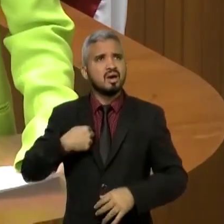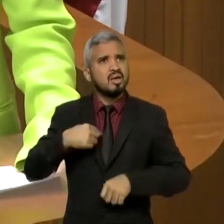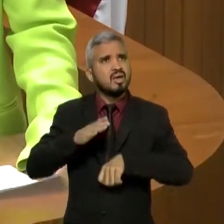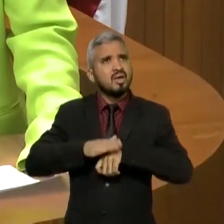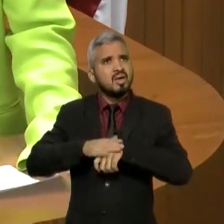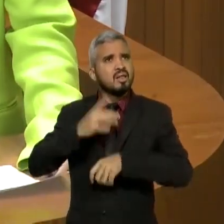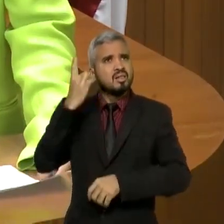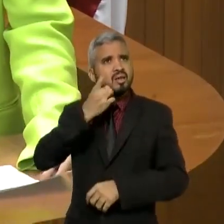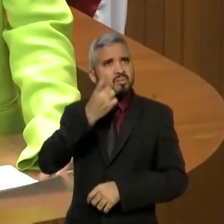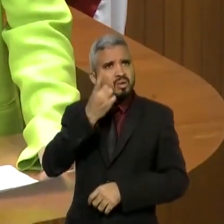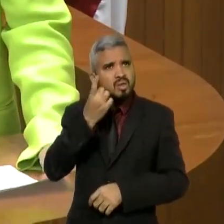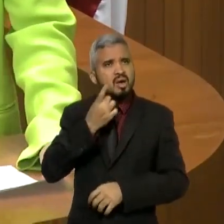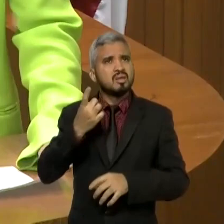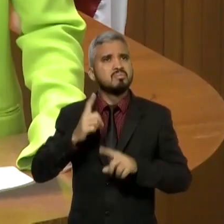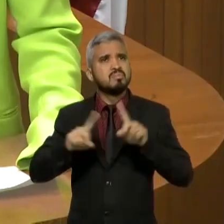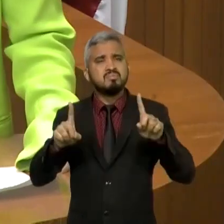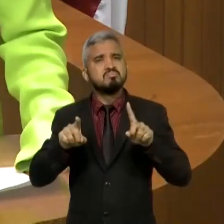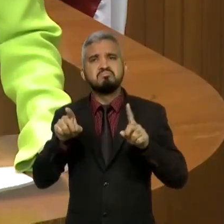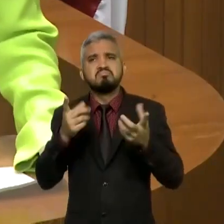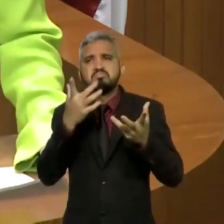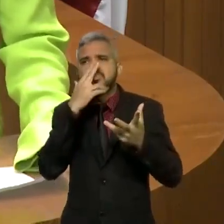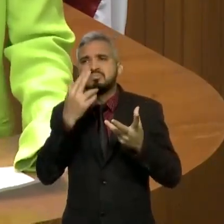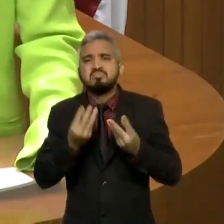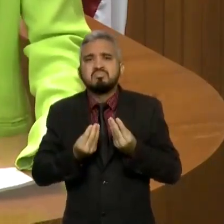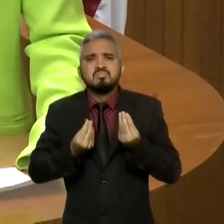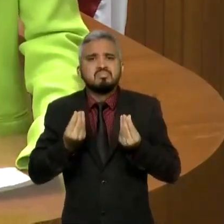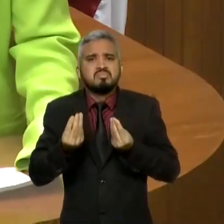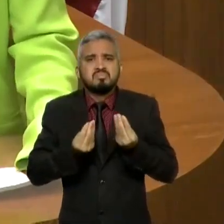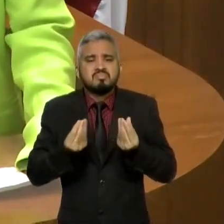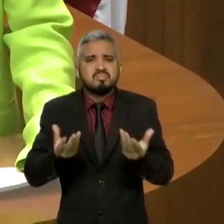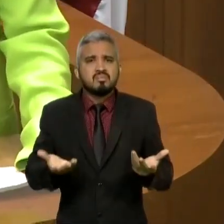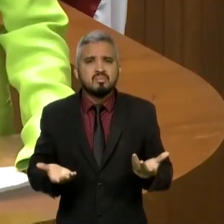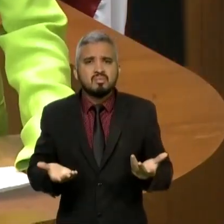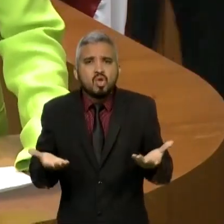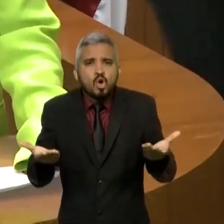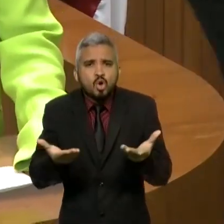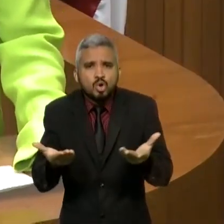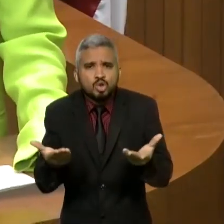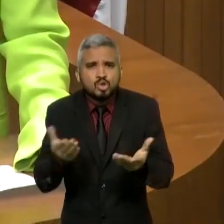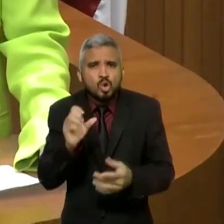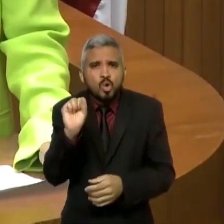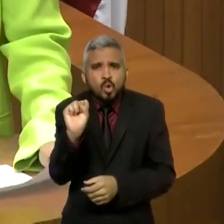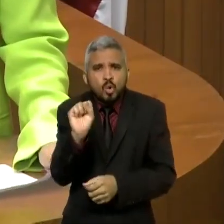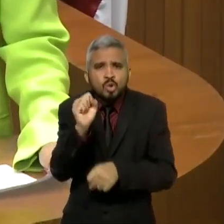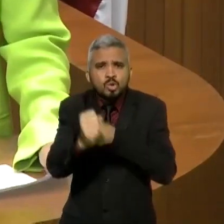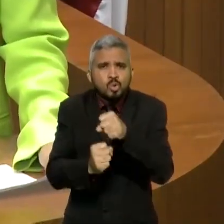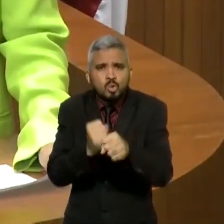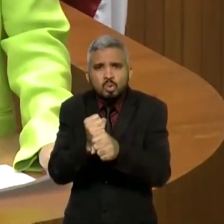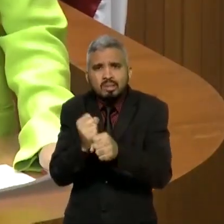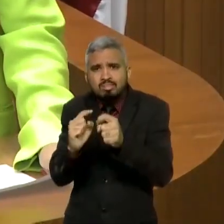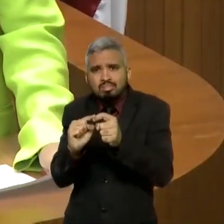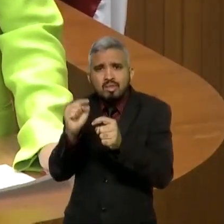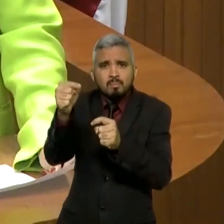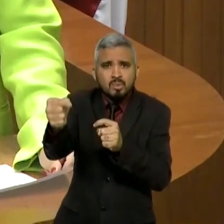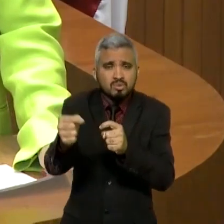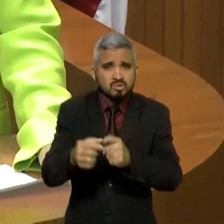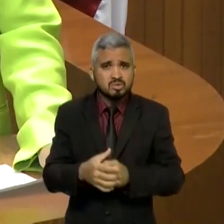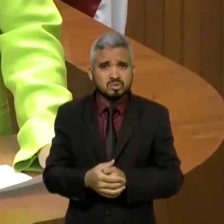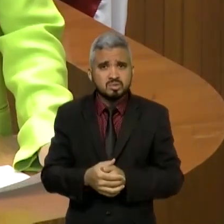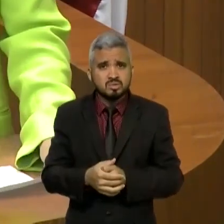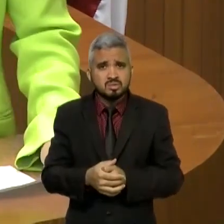subir nessa tribuna, nos dias de hoje, praticamente 8 anos depois, onde a lei do feminicídio foi